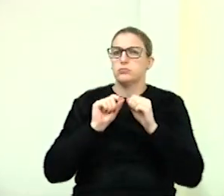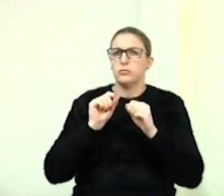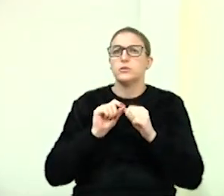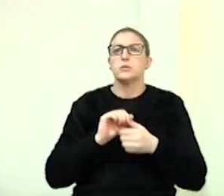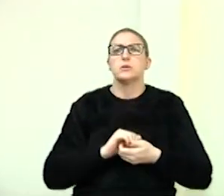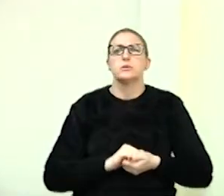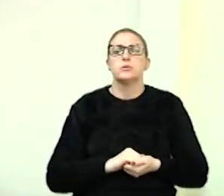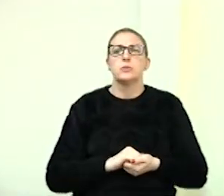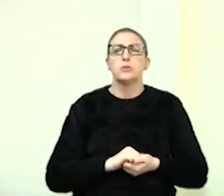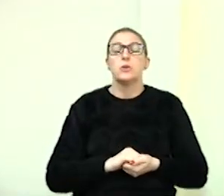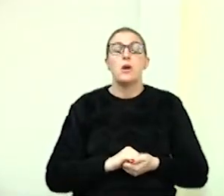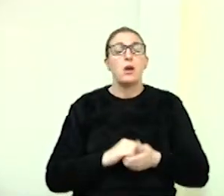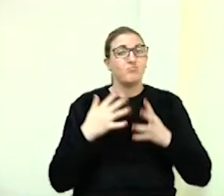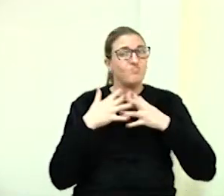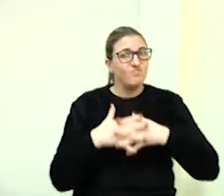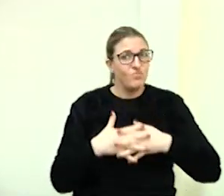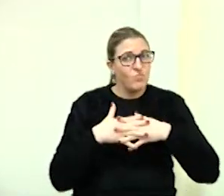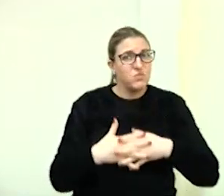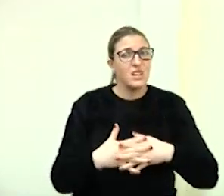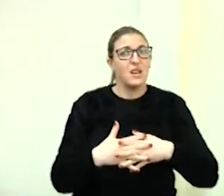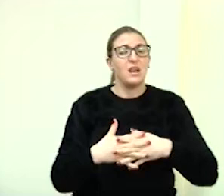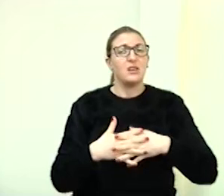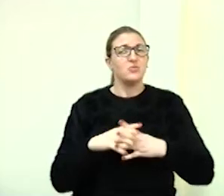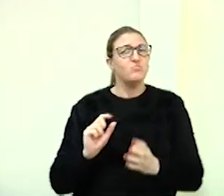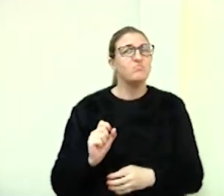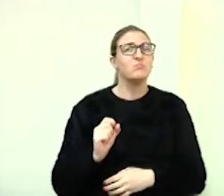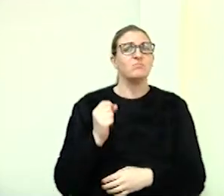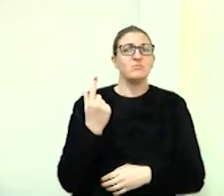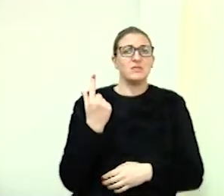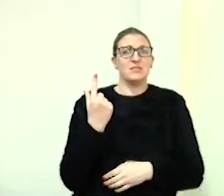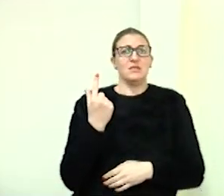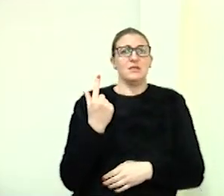É complicado, é estranho,